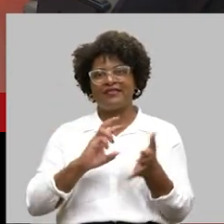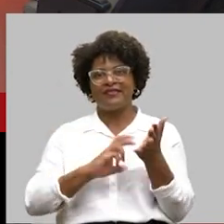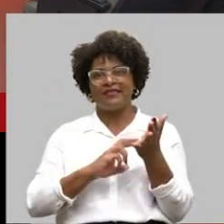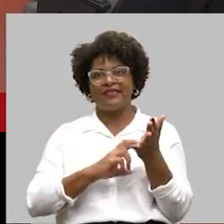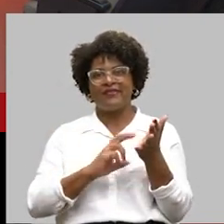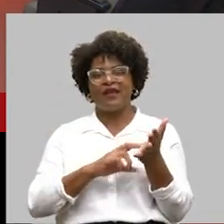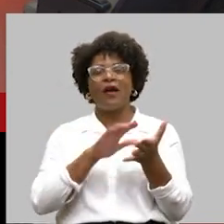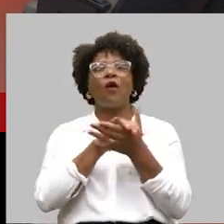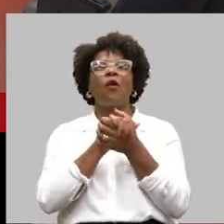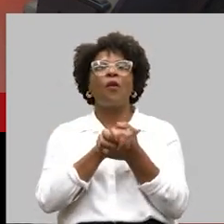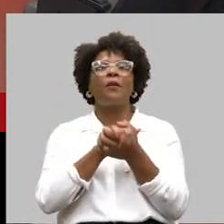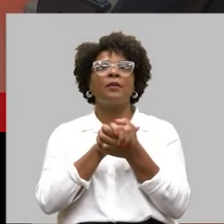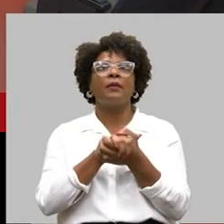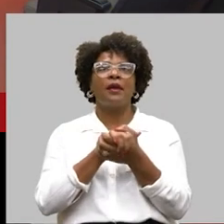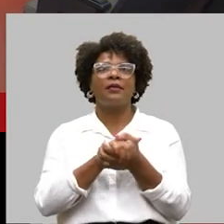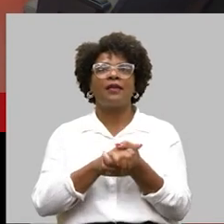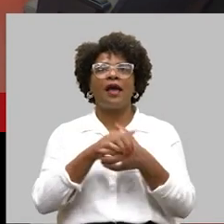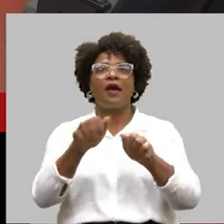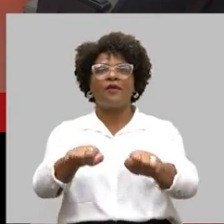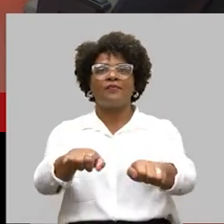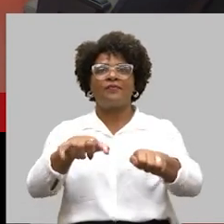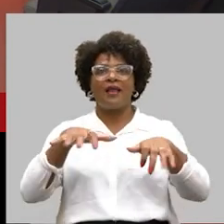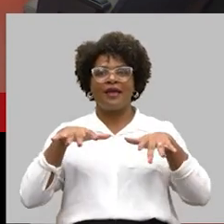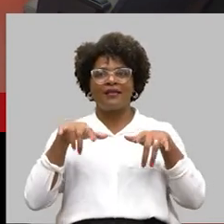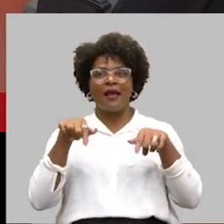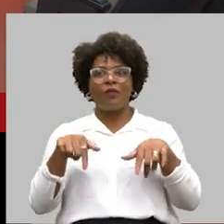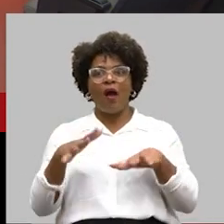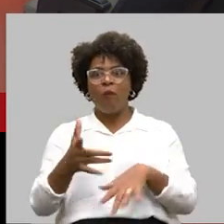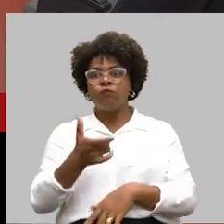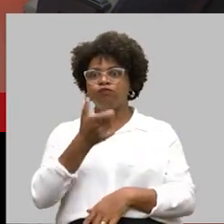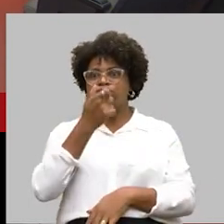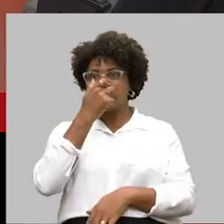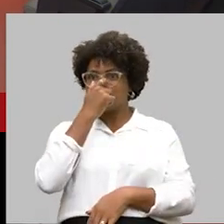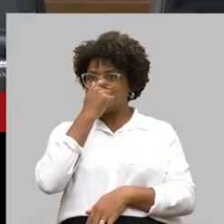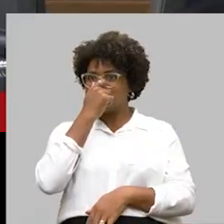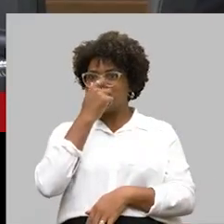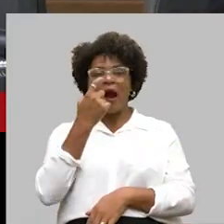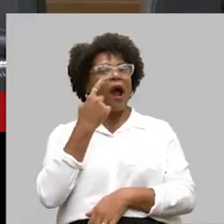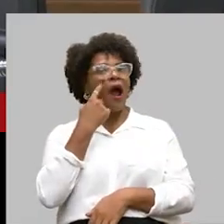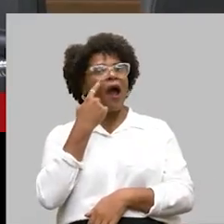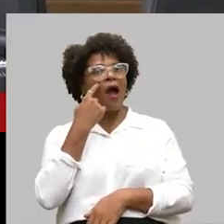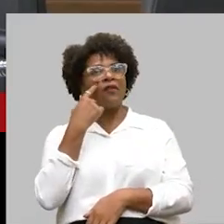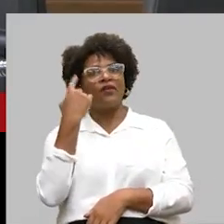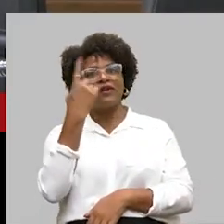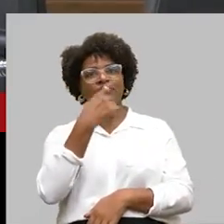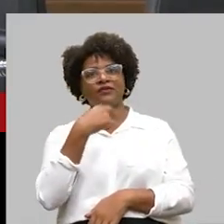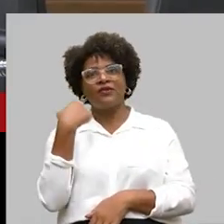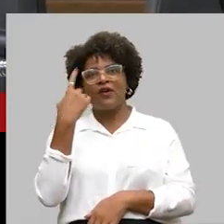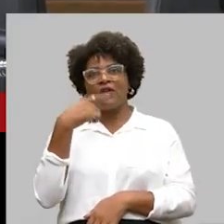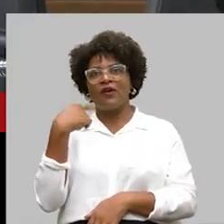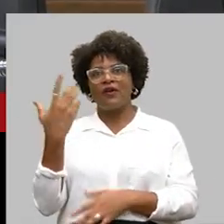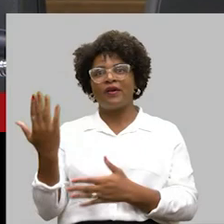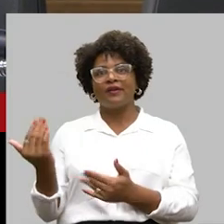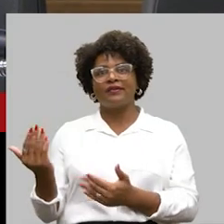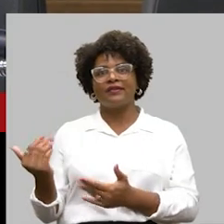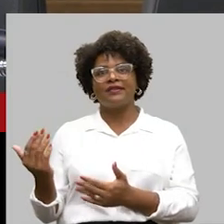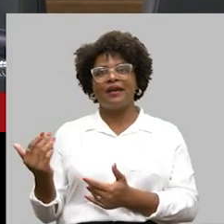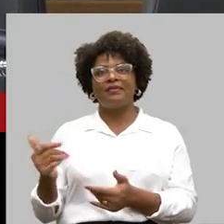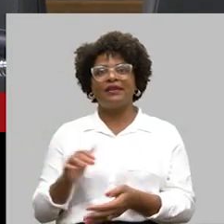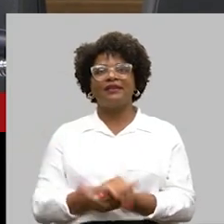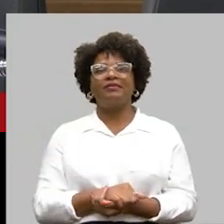cumprimentar este plenário que está tão cheio daqui eu vejo rosto de jovens meninas e